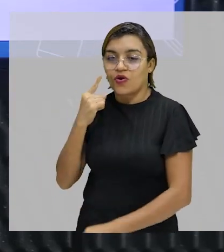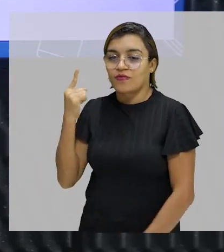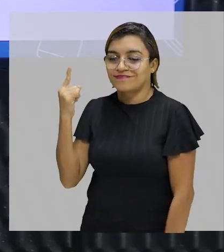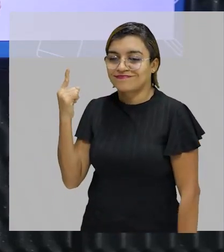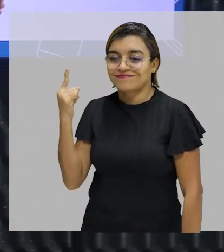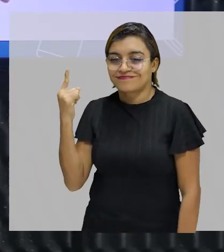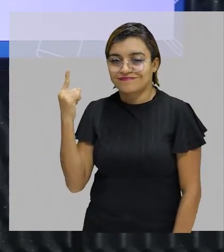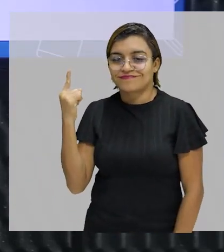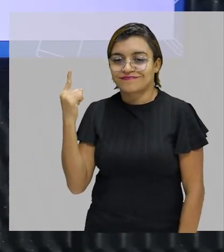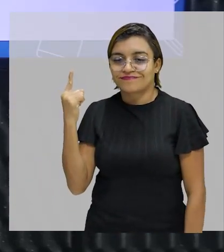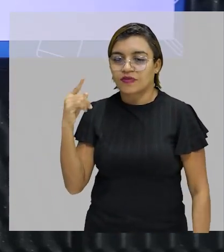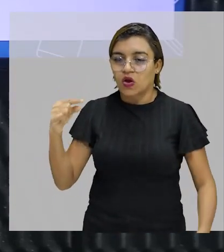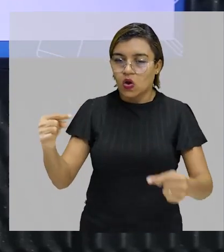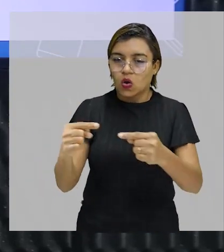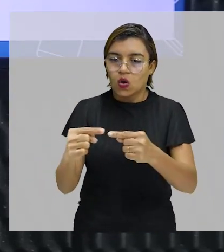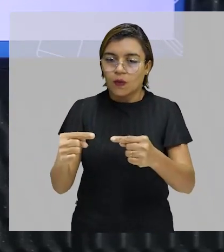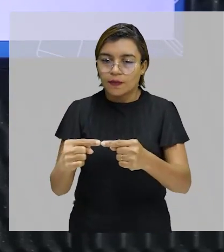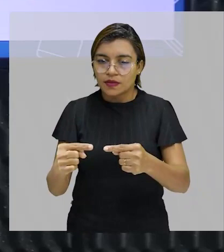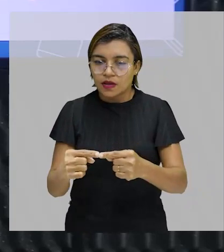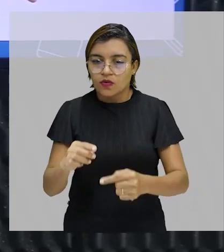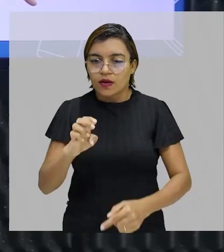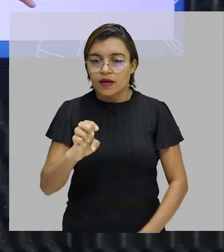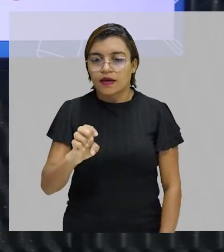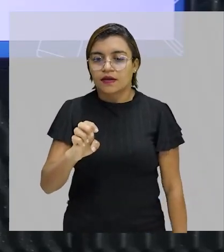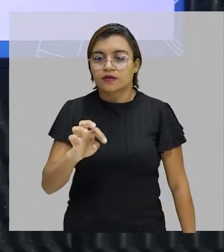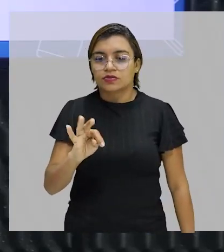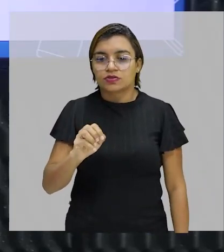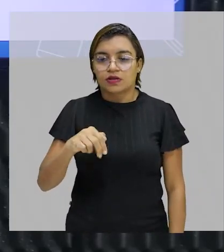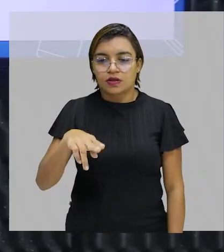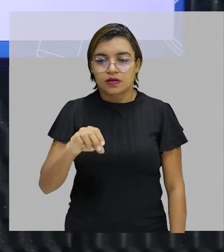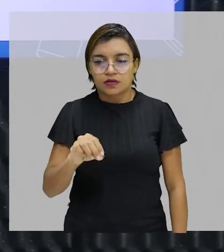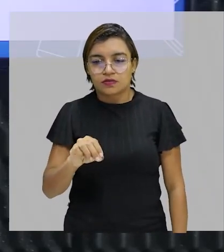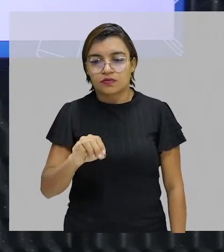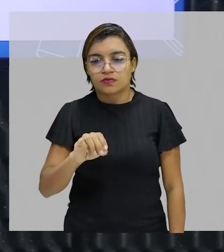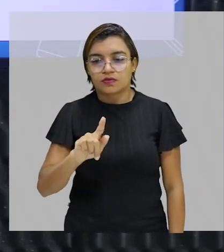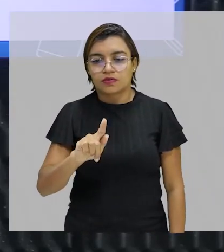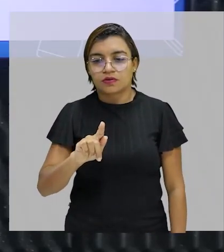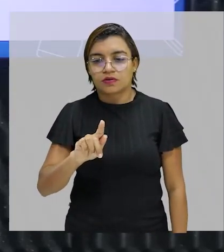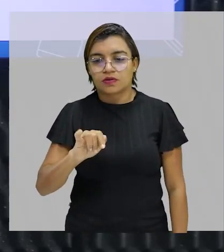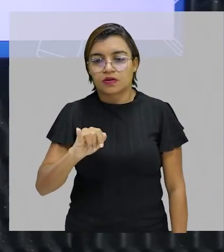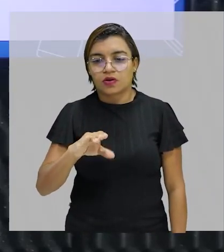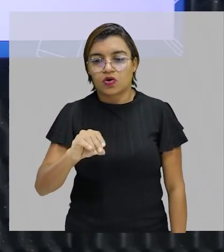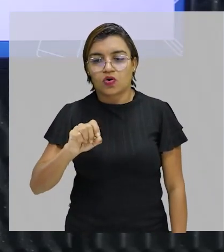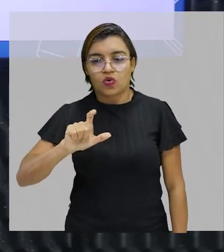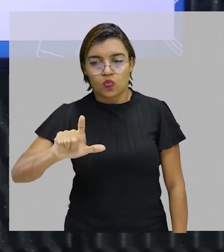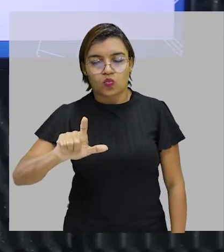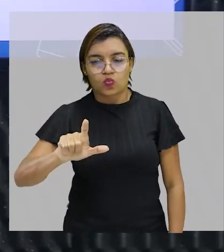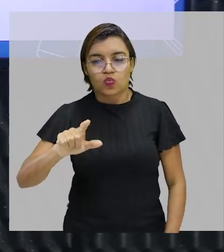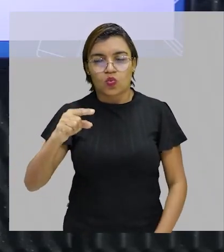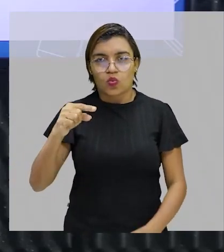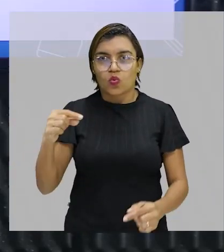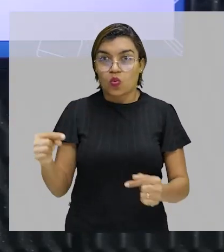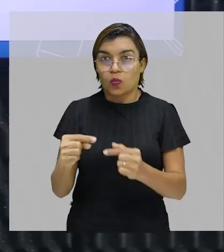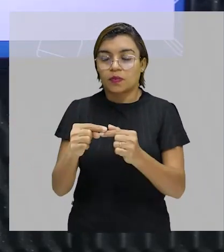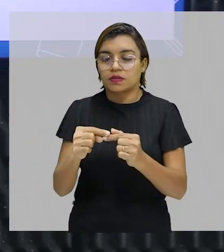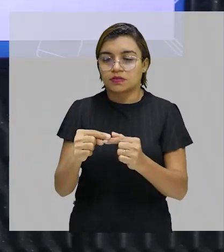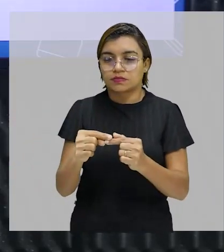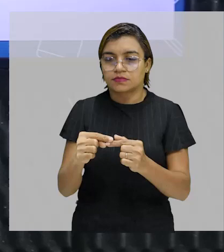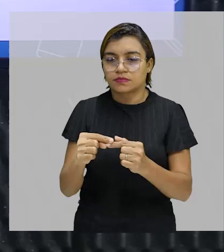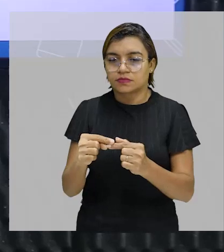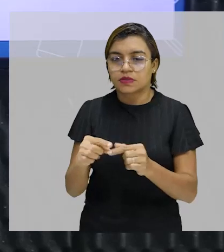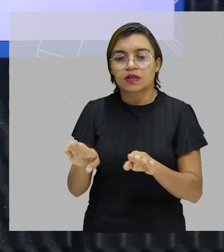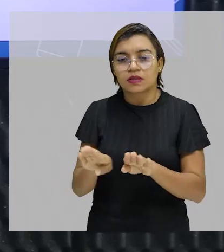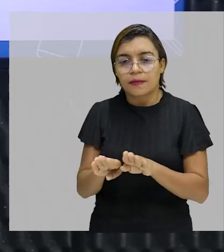que vai se combinar com o etileno glicol. Eu posso também chegar a partir